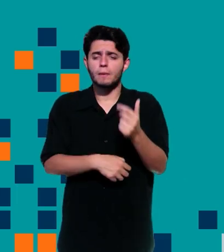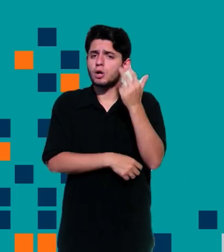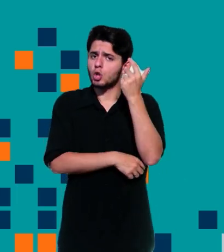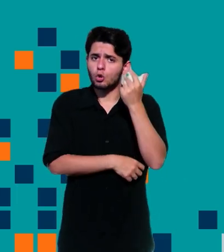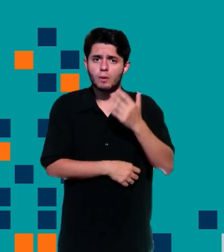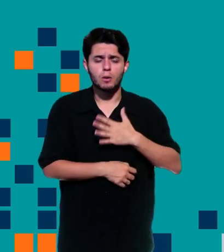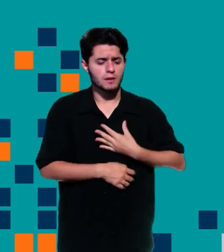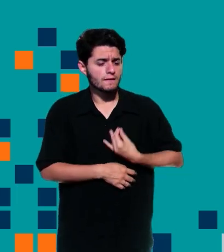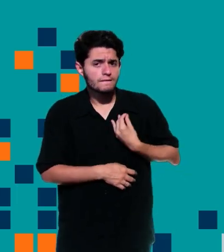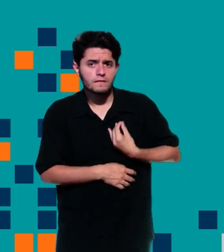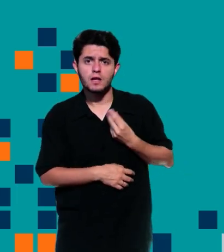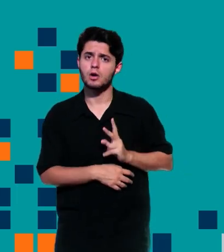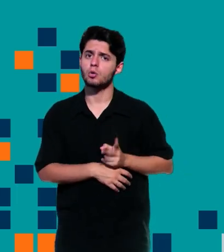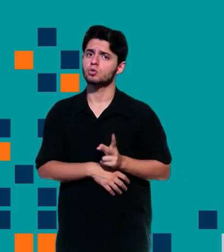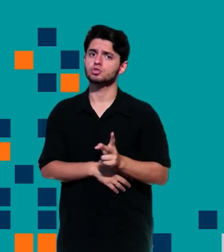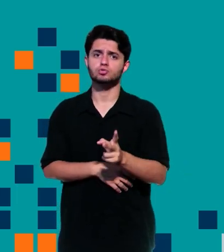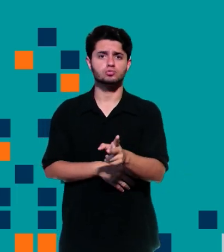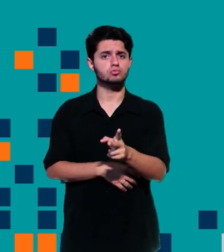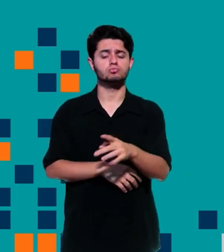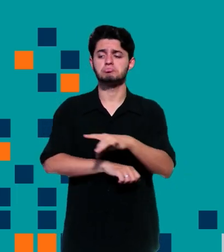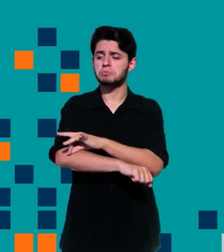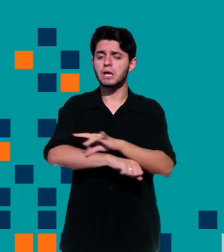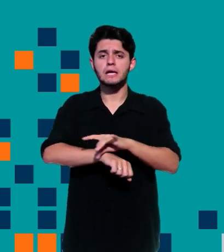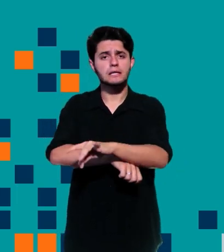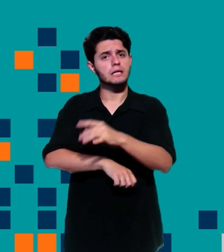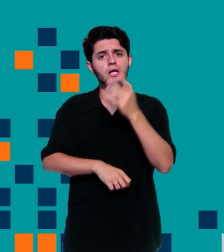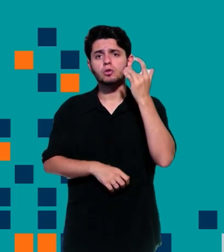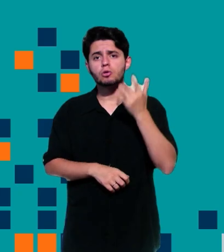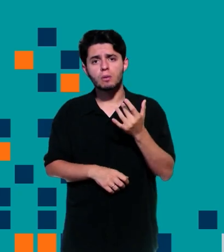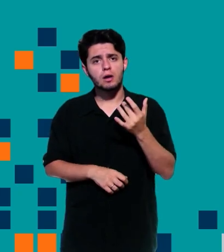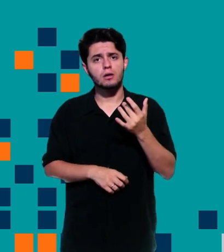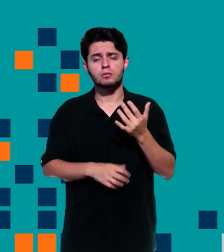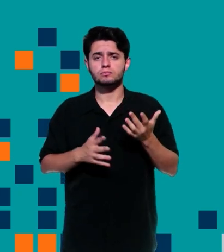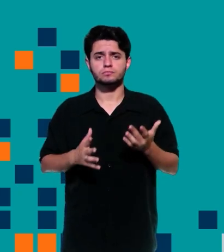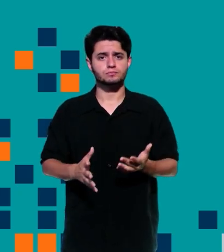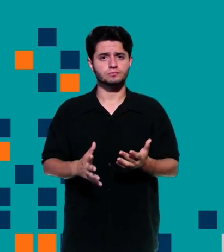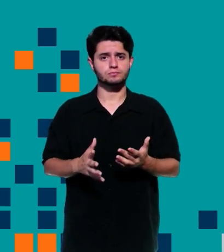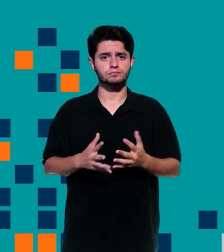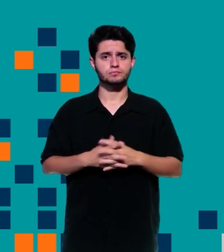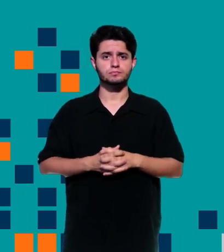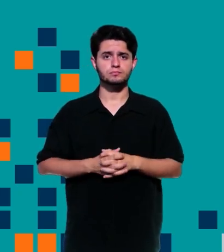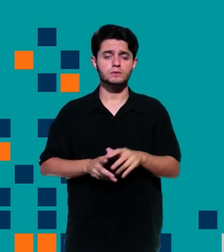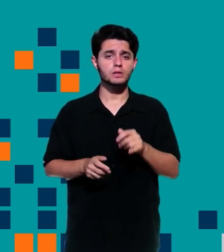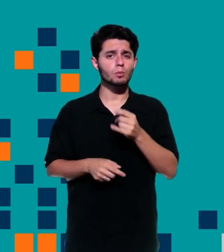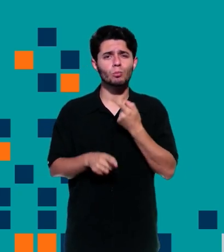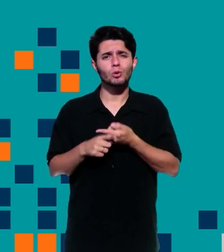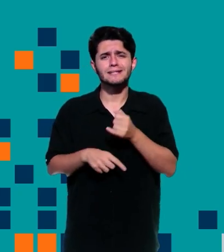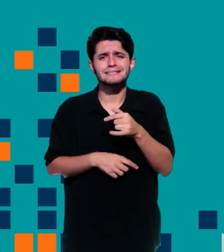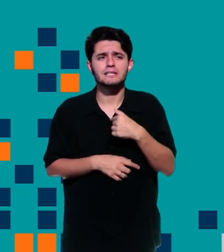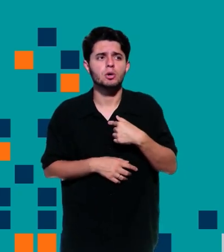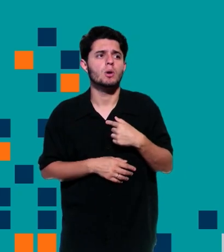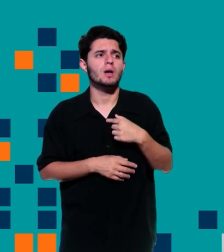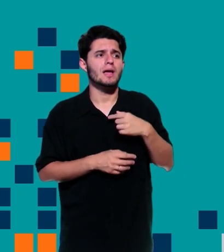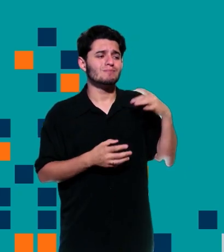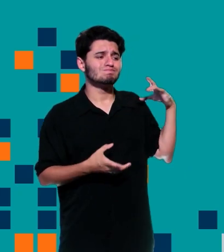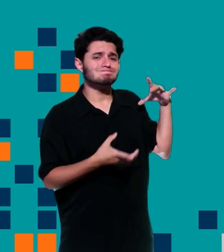continuado uma arquitetura, e eu não sinto isso. Se eu sentir, eu não vou conseguir fazer mais nada.